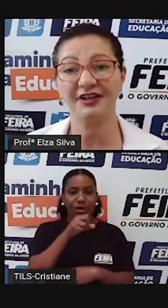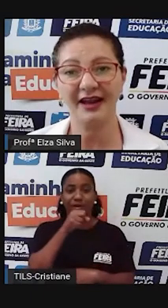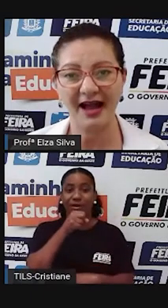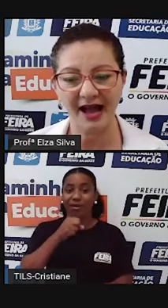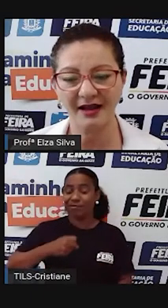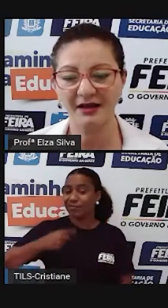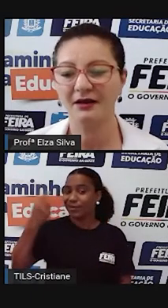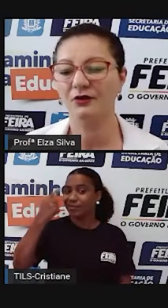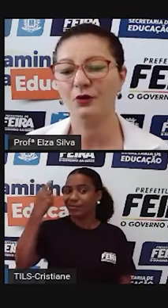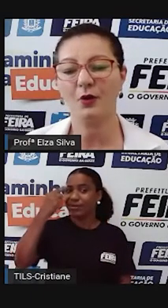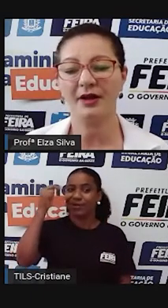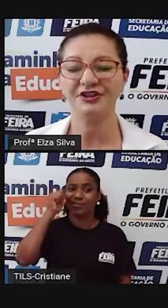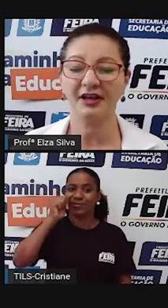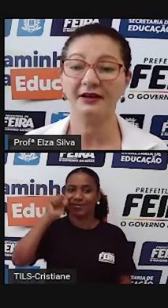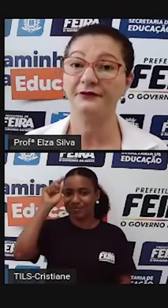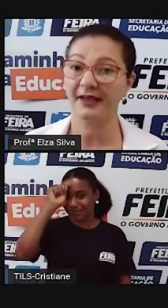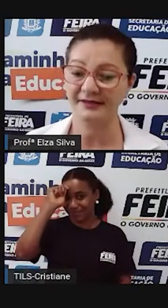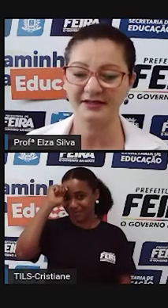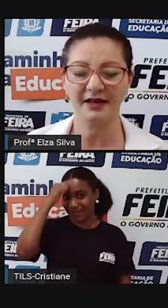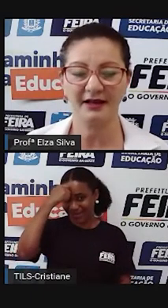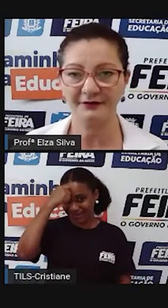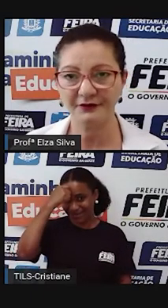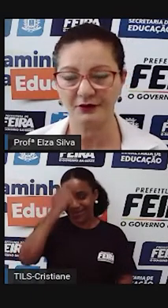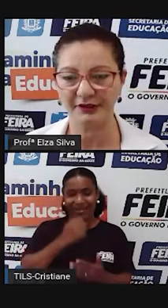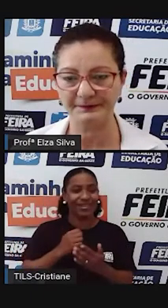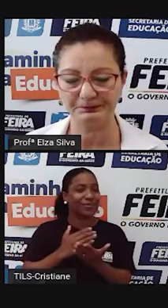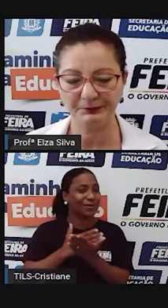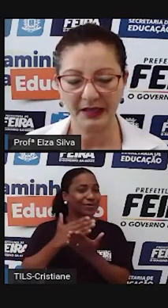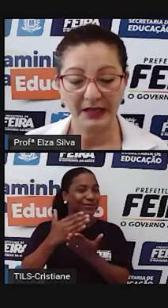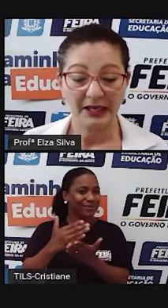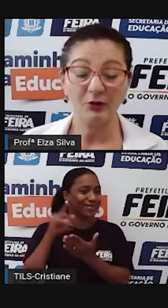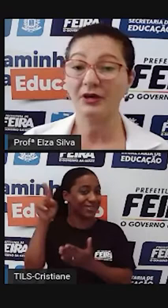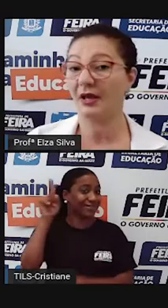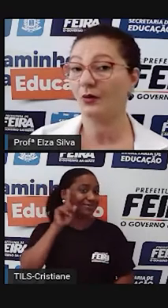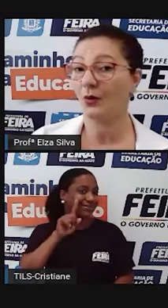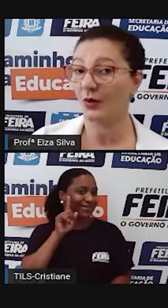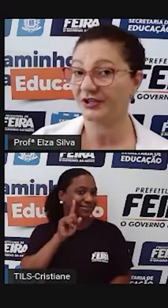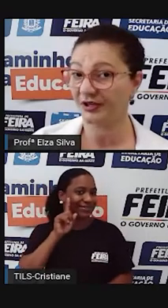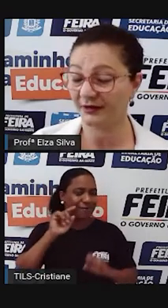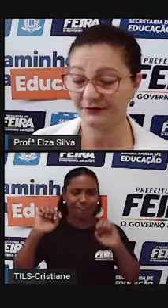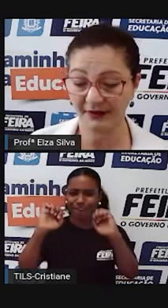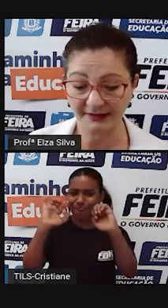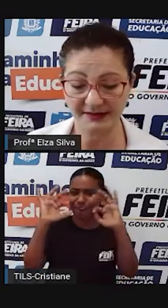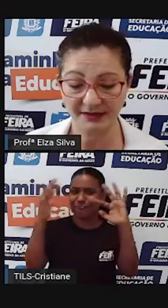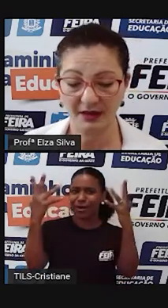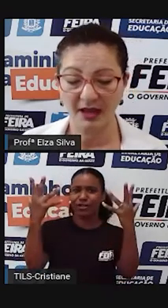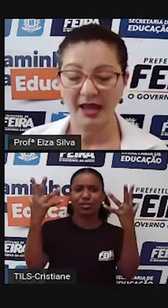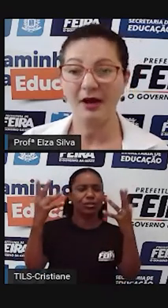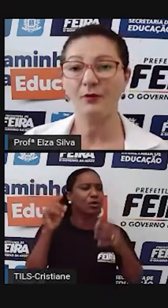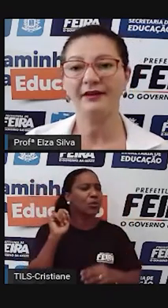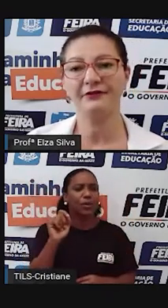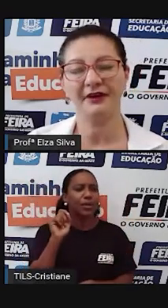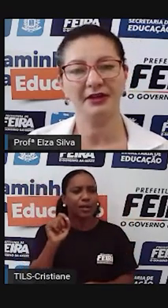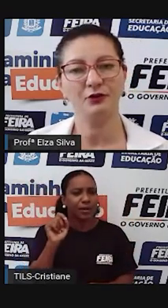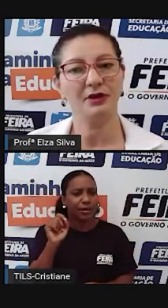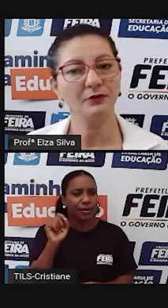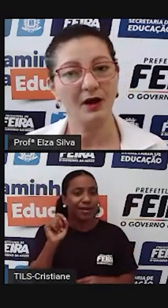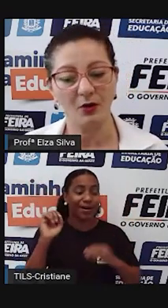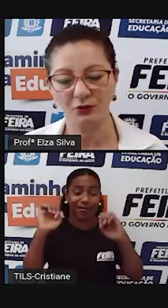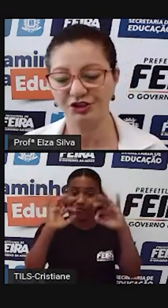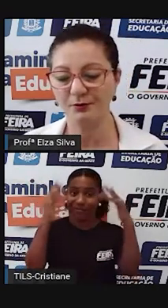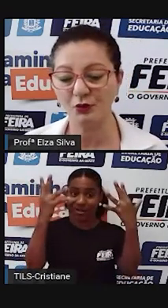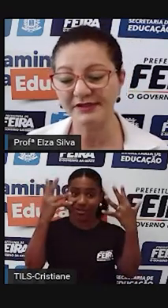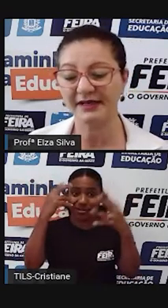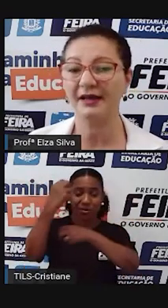a estrear no Coachella Fest na Califórnia. E o que é o Coachella Fest? É um evento